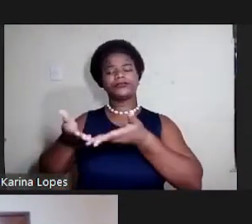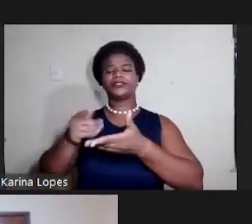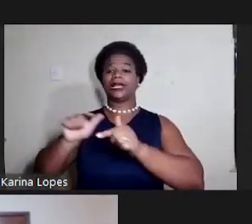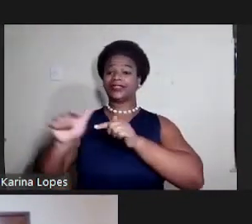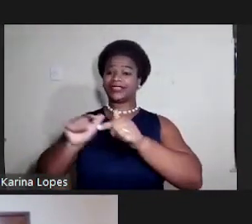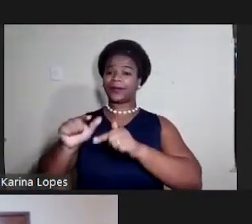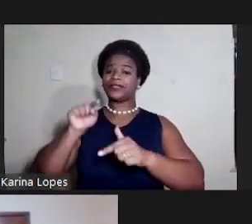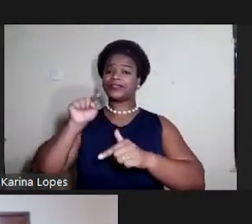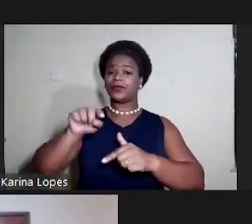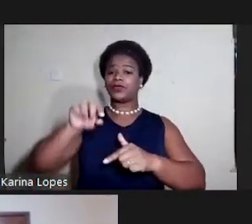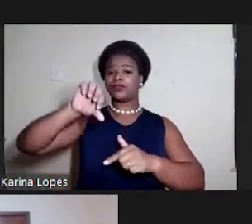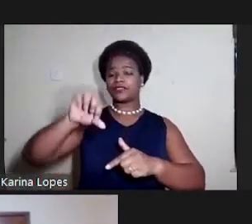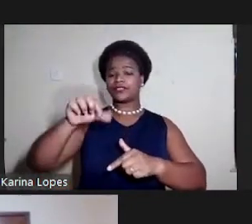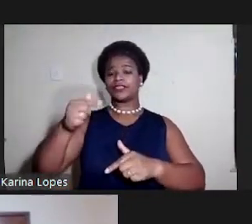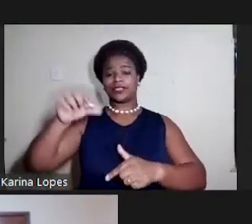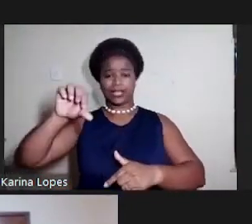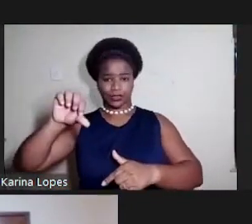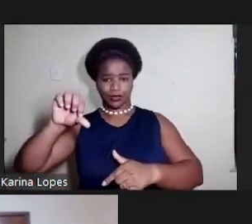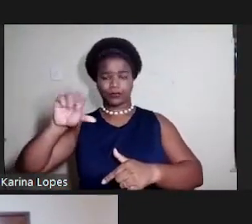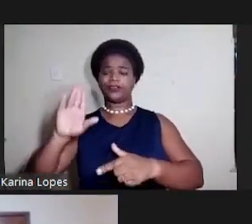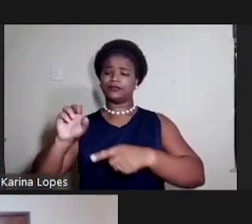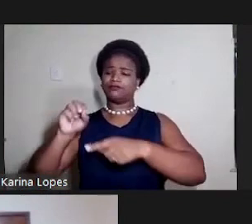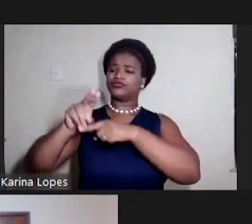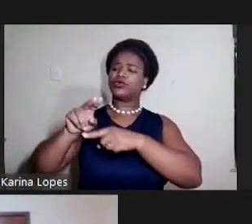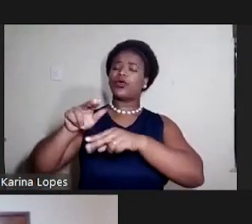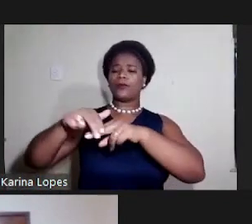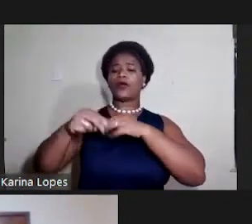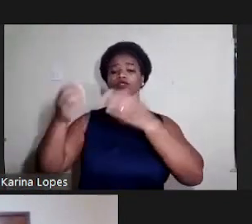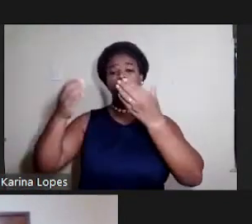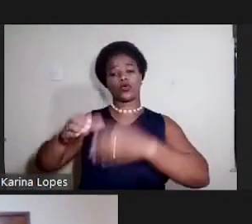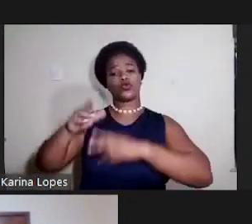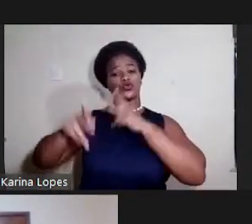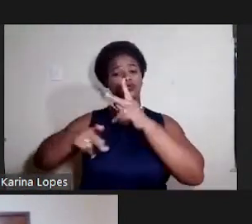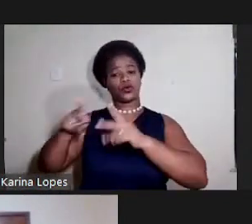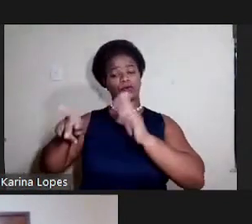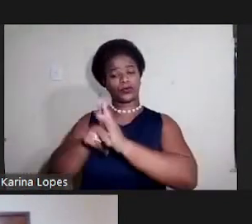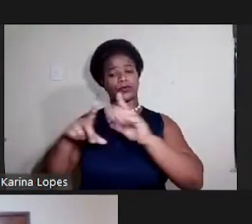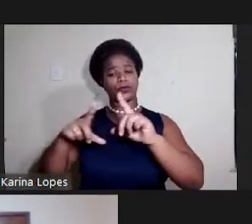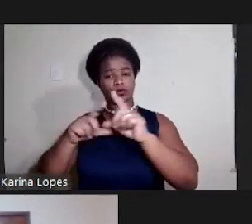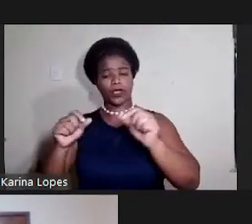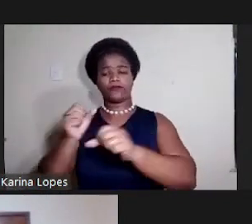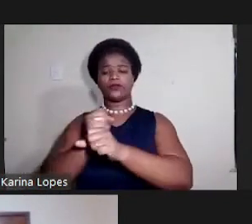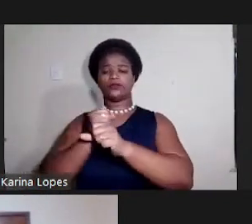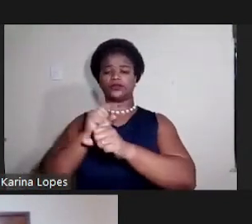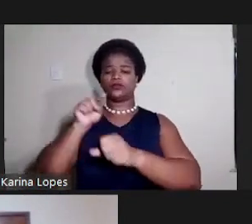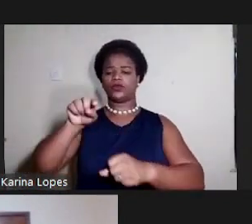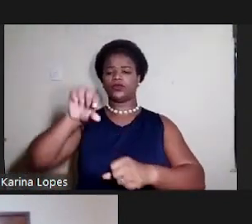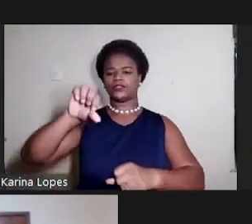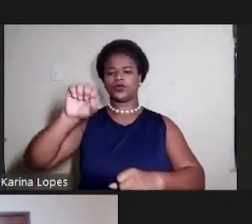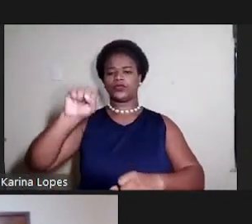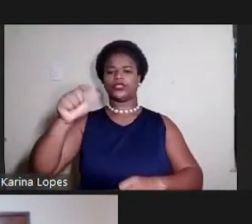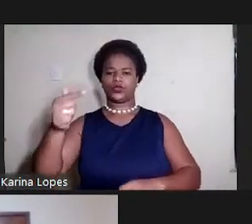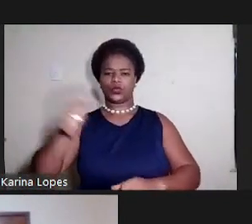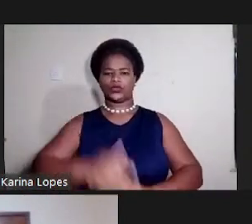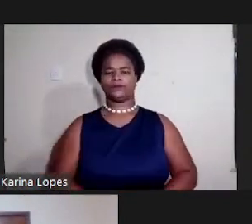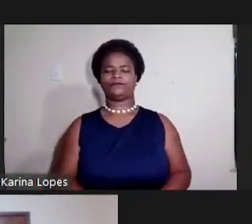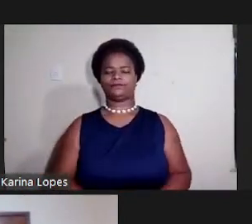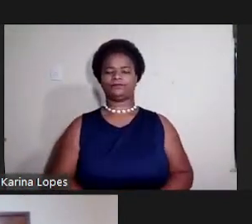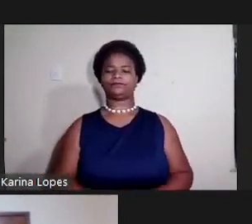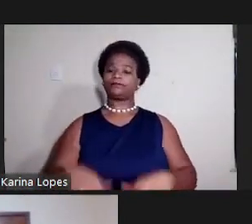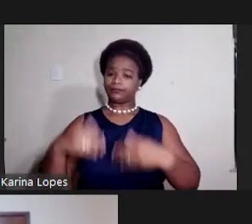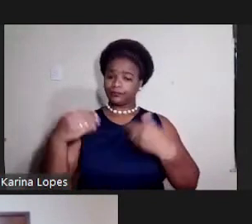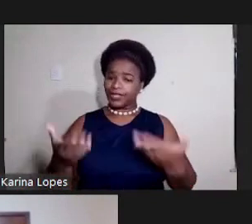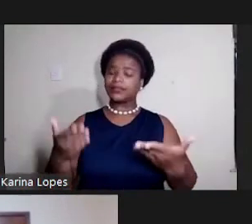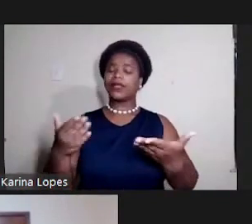1979, tendo ingressado através do concurso público na UFJF no ano de 82. Desde então, passou por